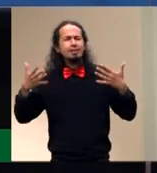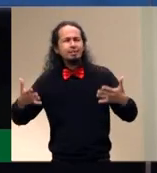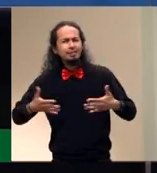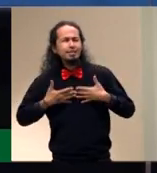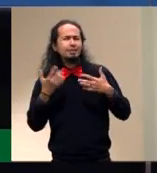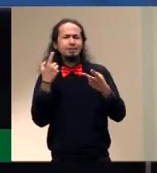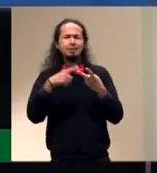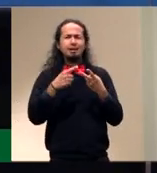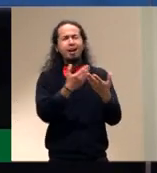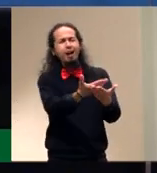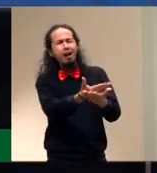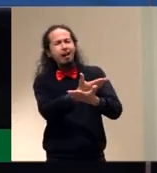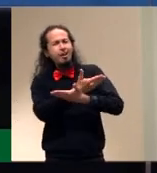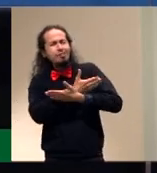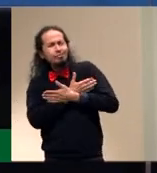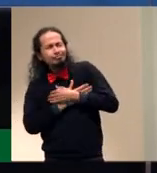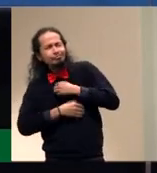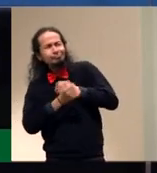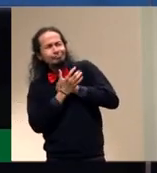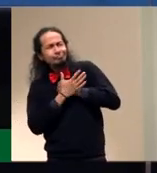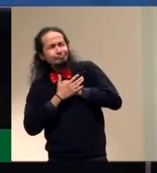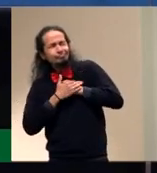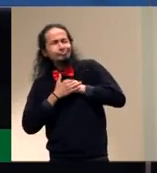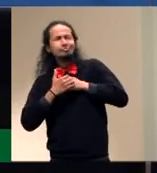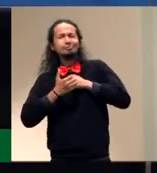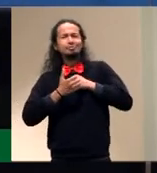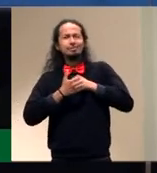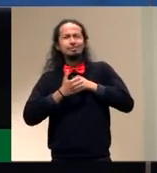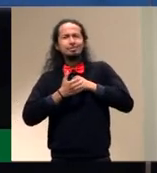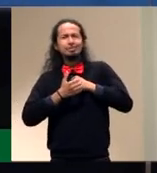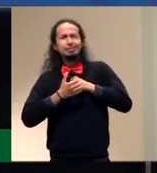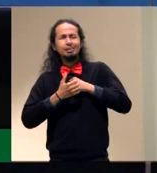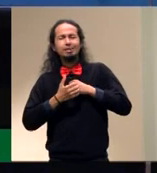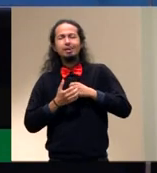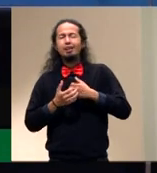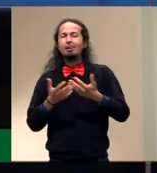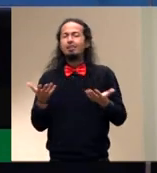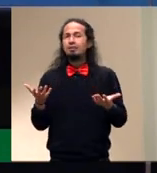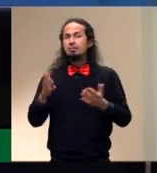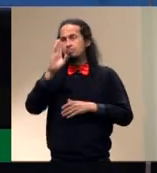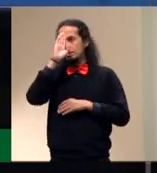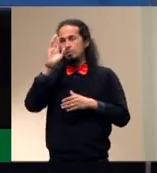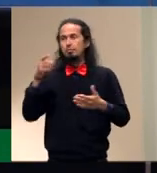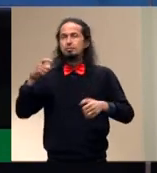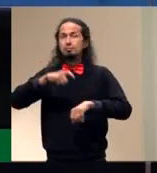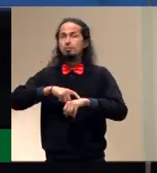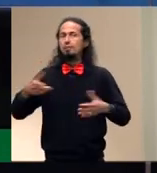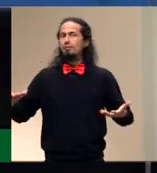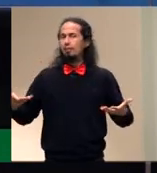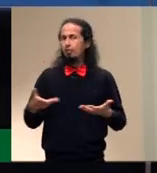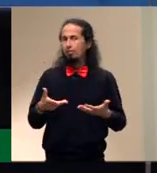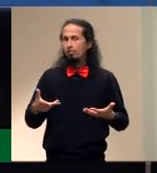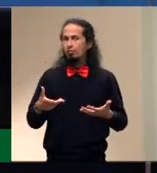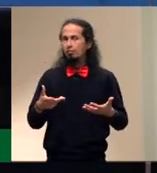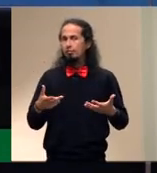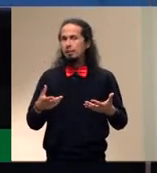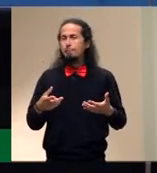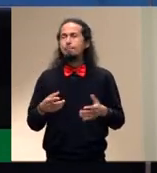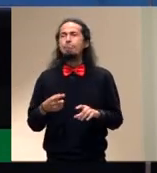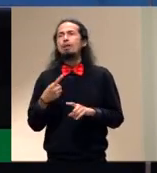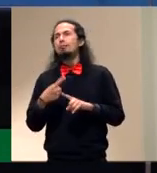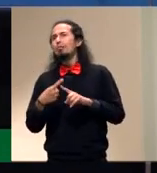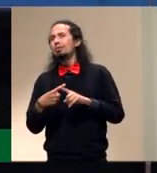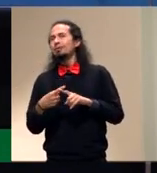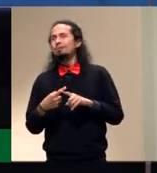acolhimento, especialmente nesse momento. Acho que é um momento, não considero só um momento